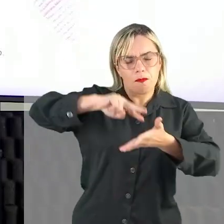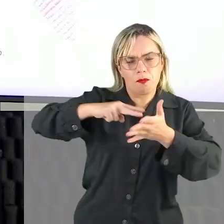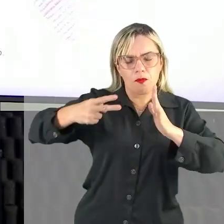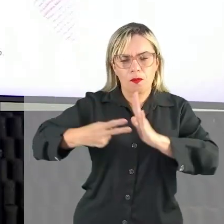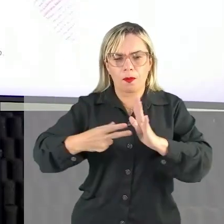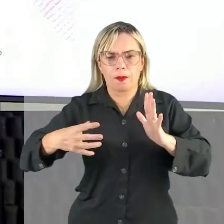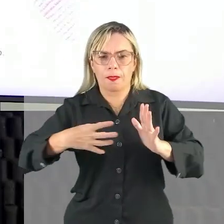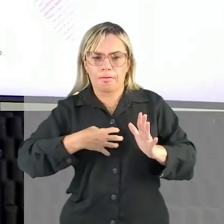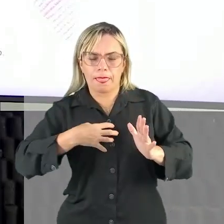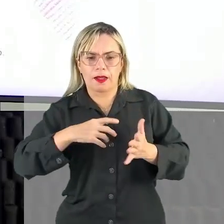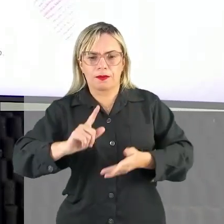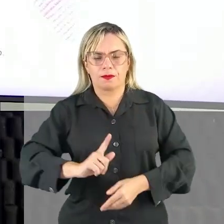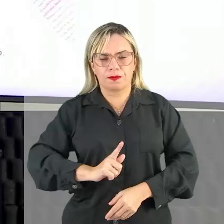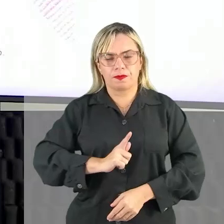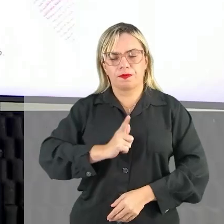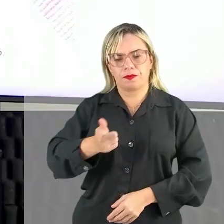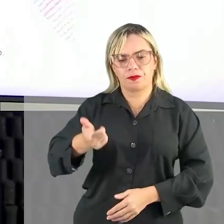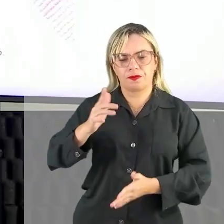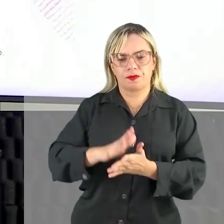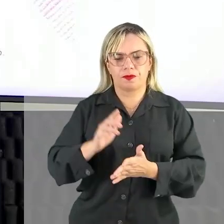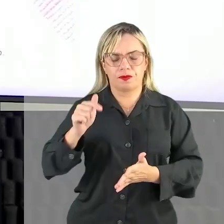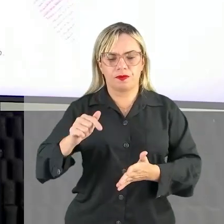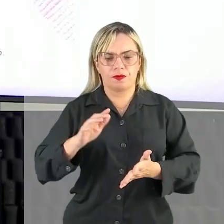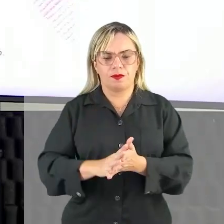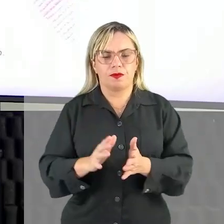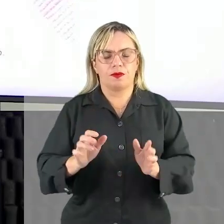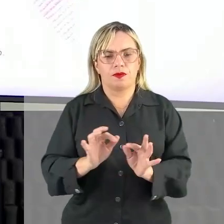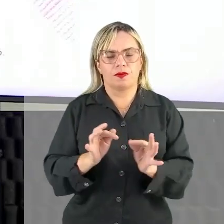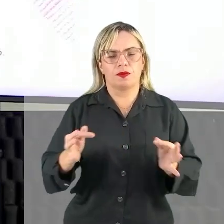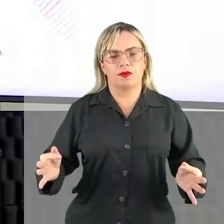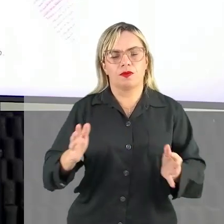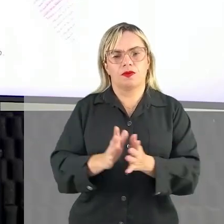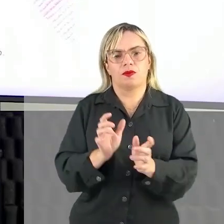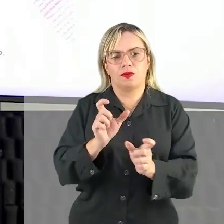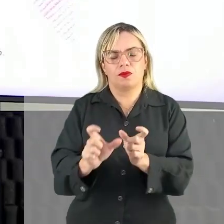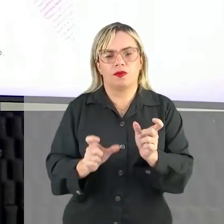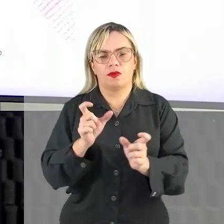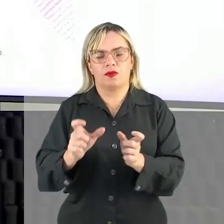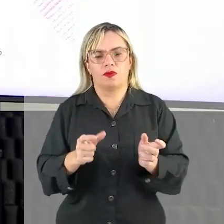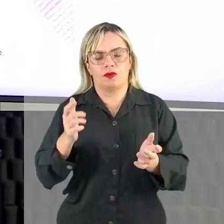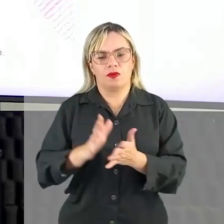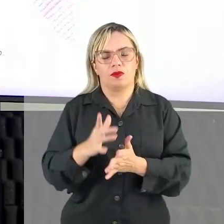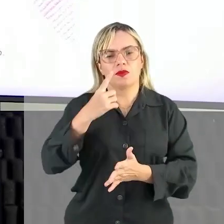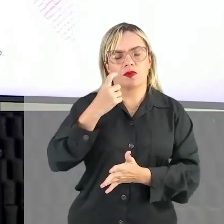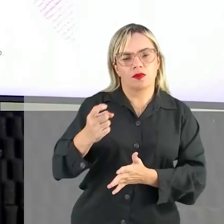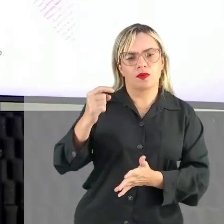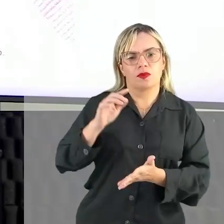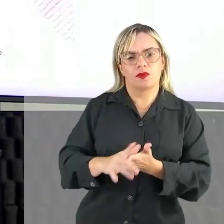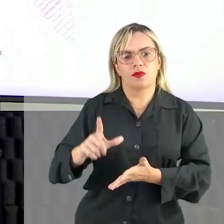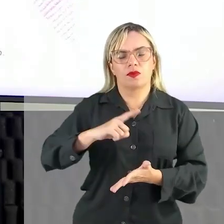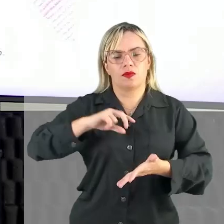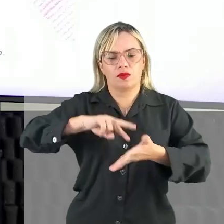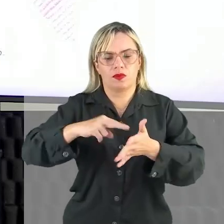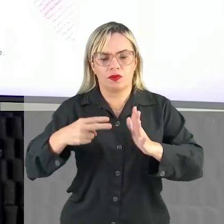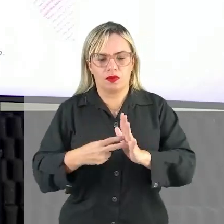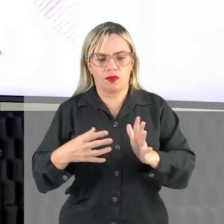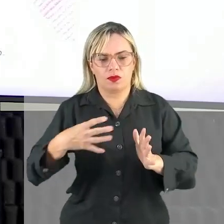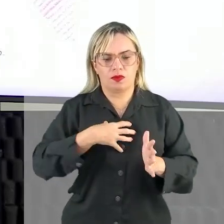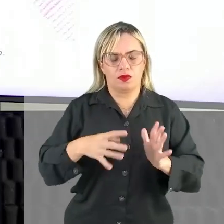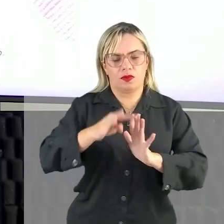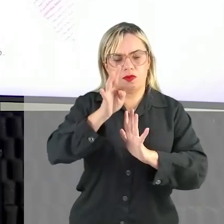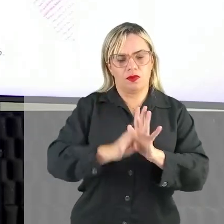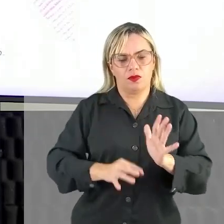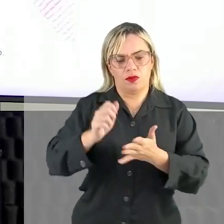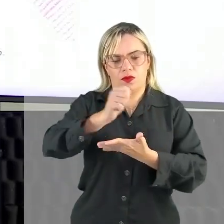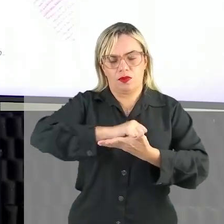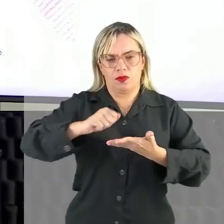relação gramatical sintática ou morfológica é interessante que aquilo tenha sentido dentro do seu texto tá